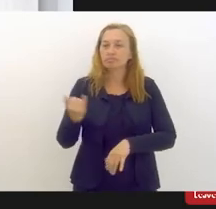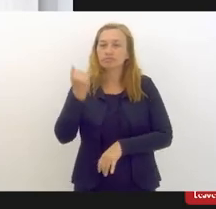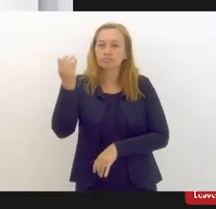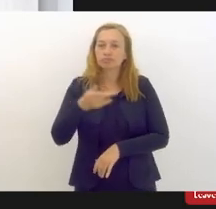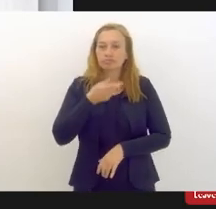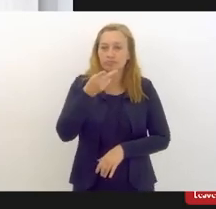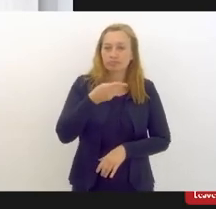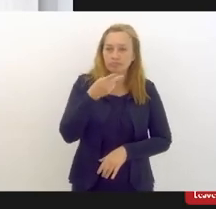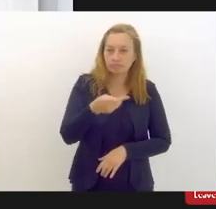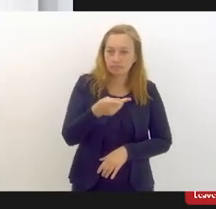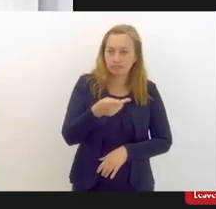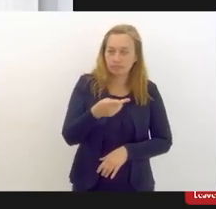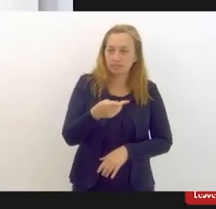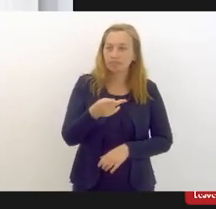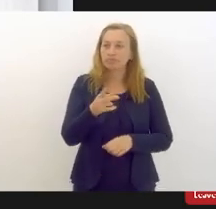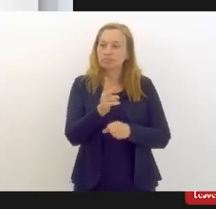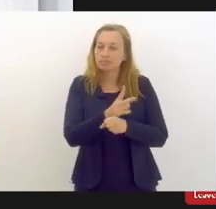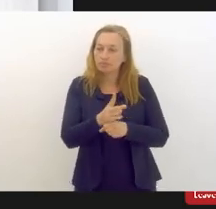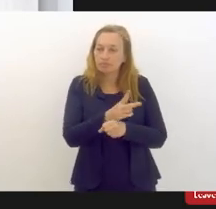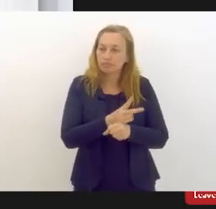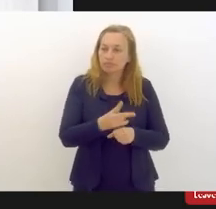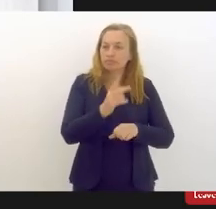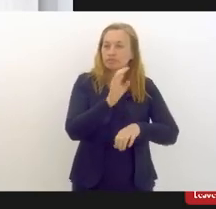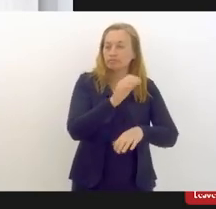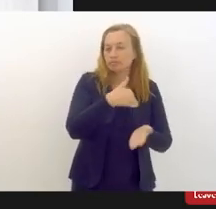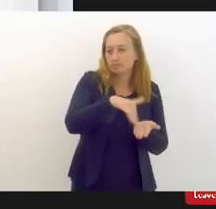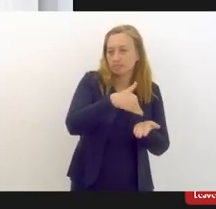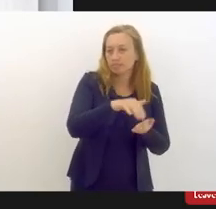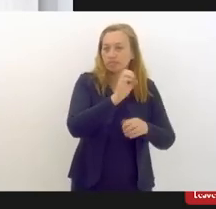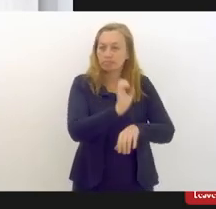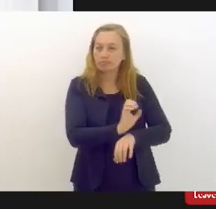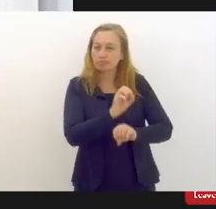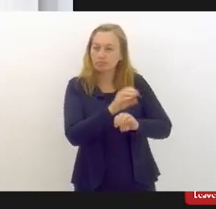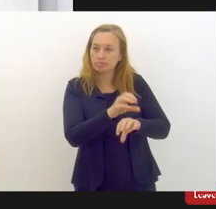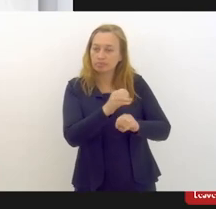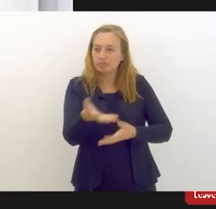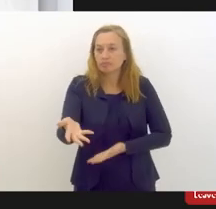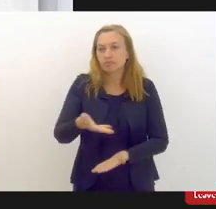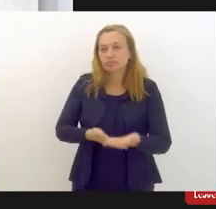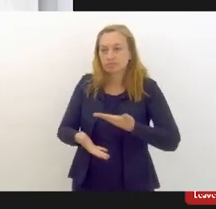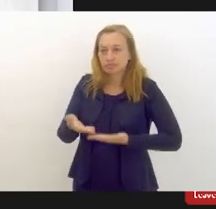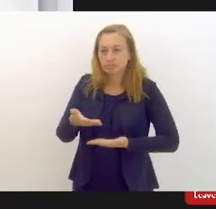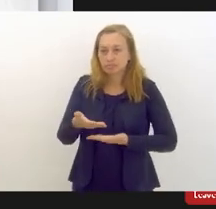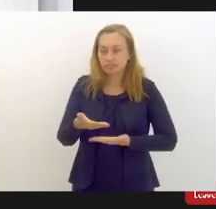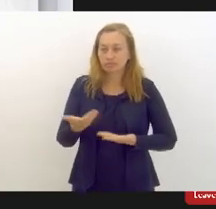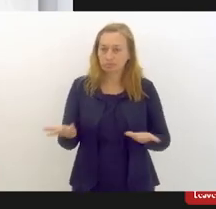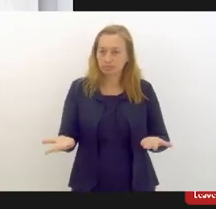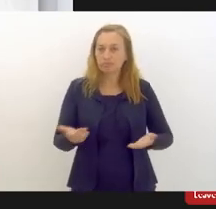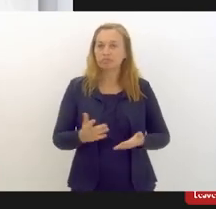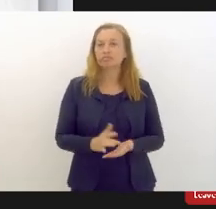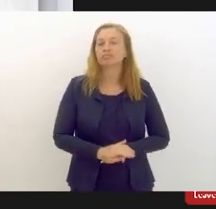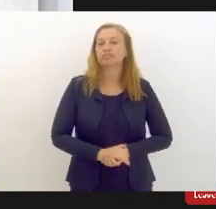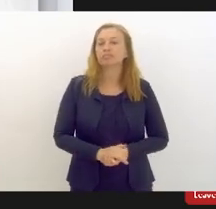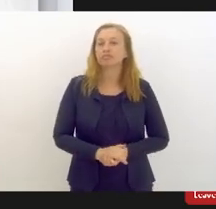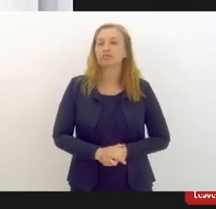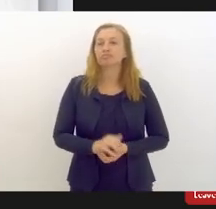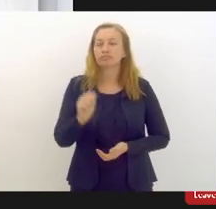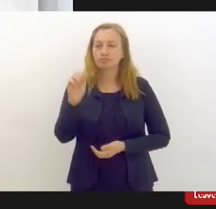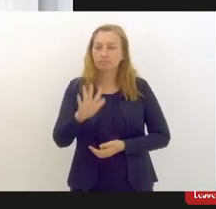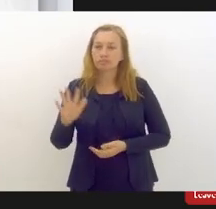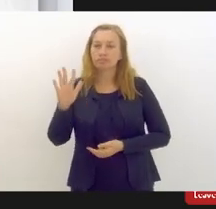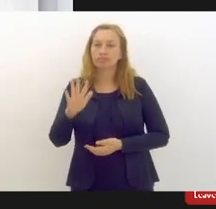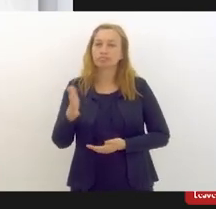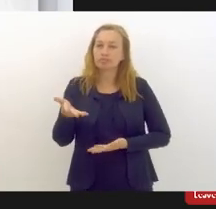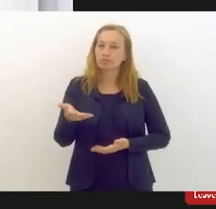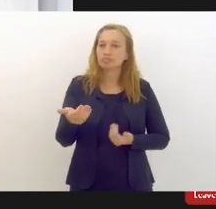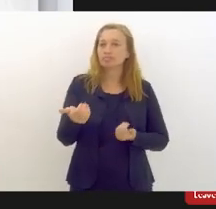que as instituições buscam a Secretaria de Estado de Educação para desenvolver parcerias sem ônus para a SEDUC. Então, no geral, são acordos de